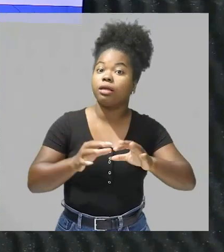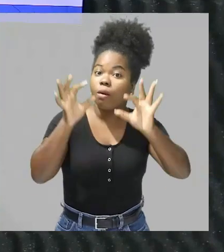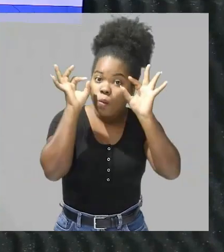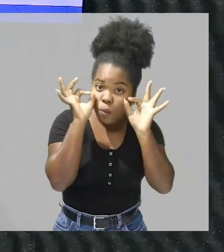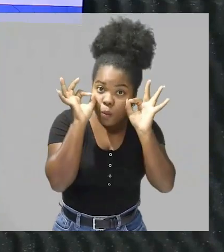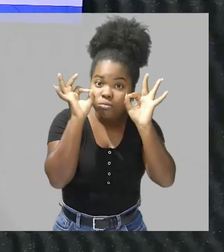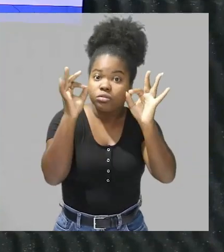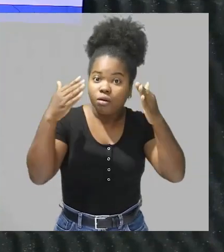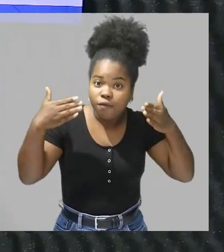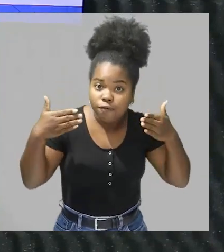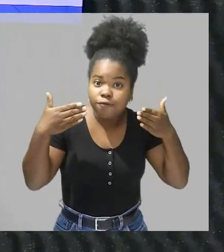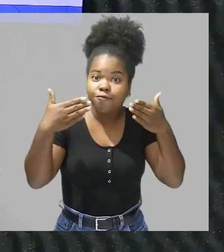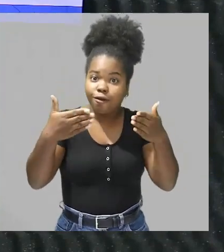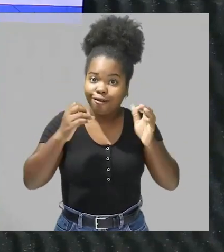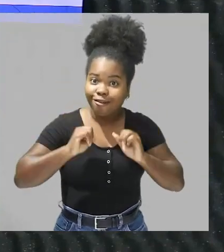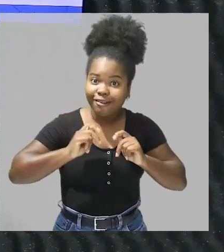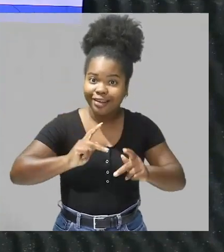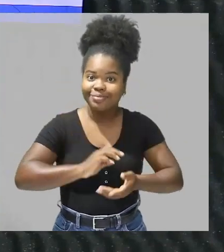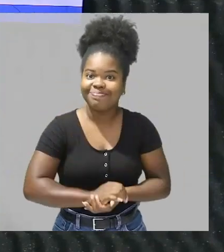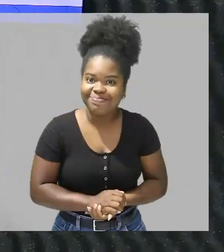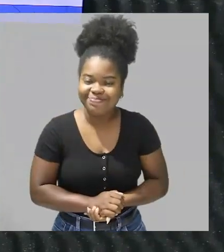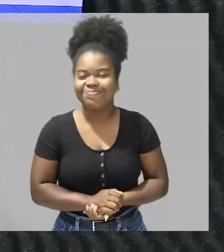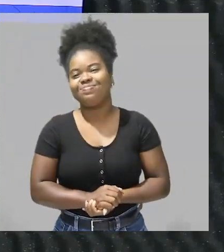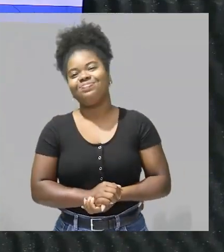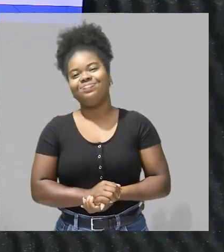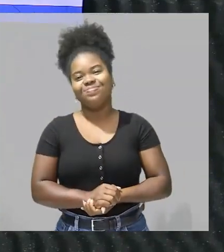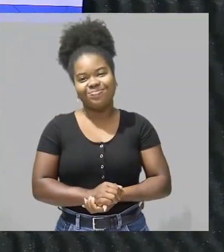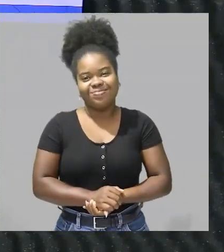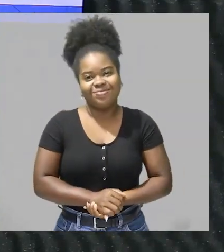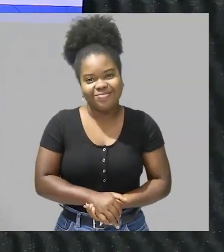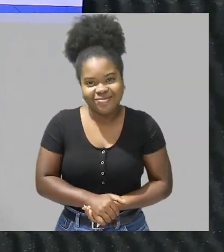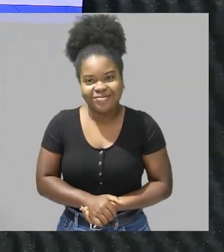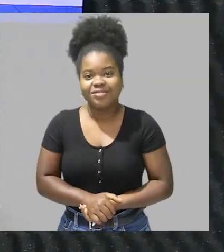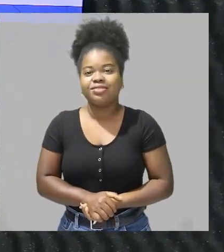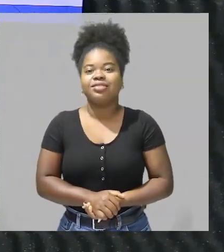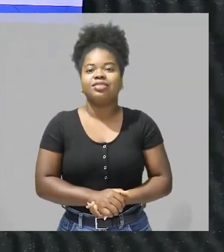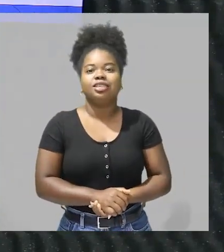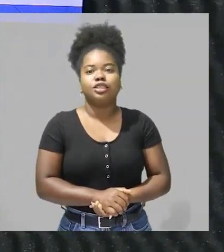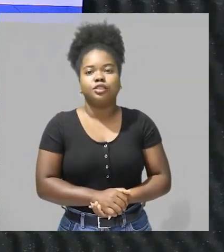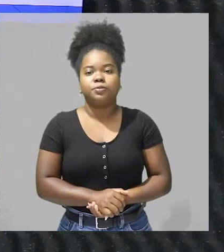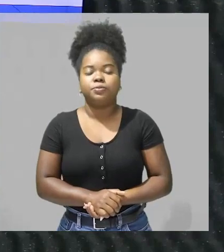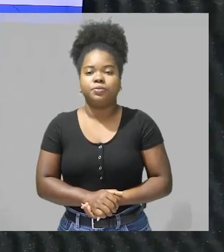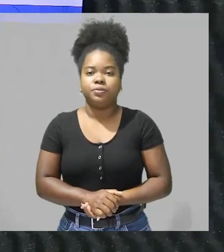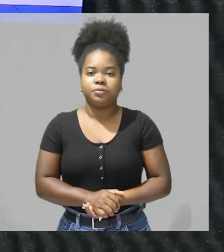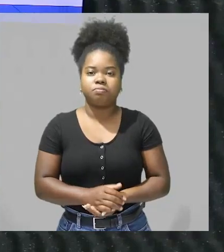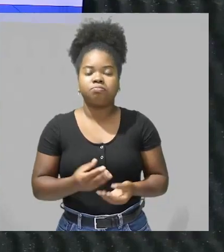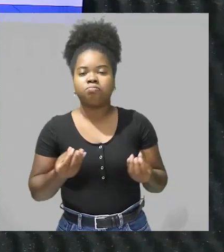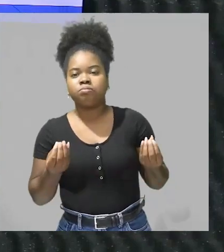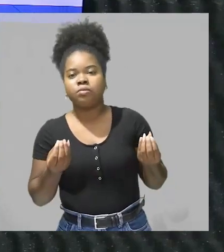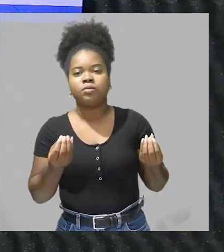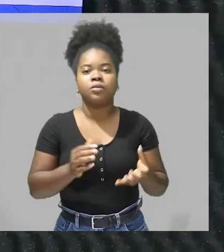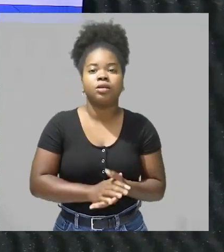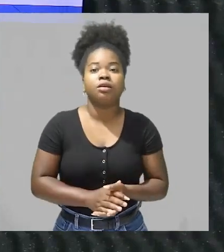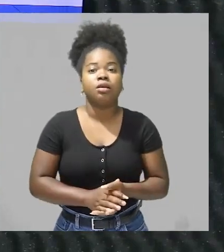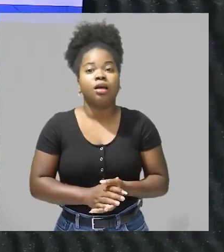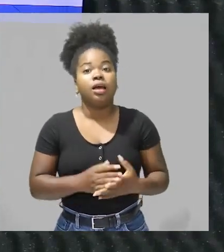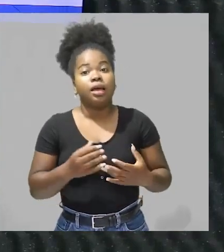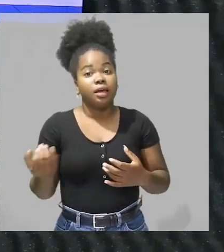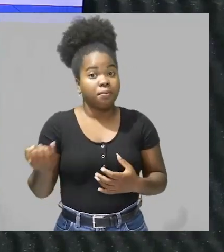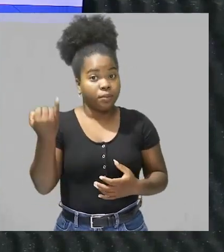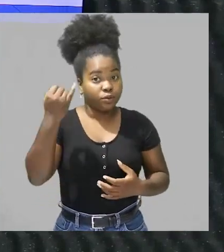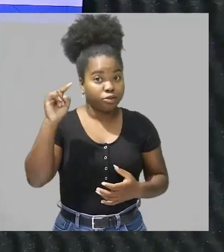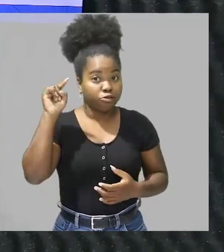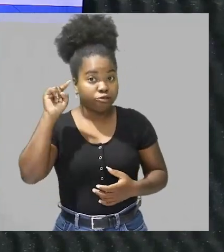atenção turminha atenção vamos prestar foco ok ficar atento